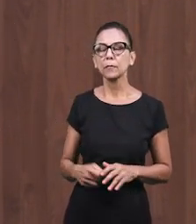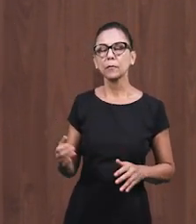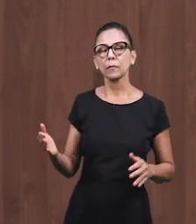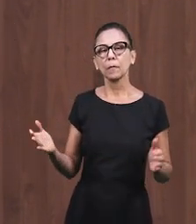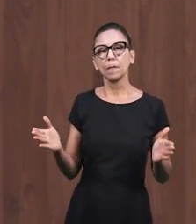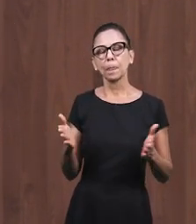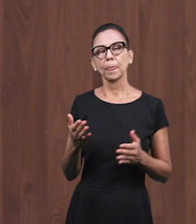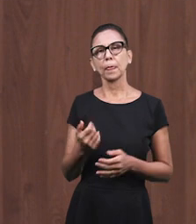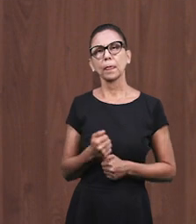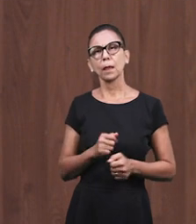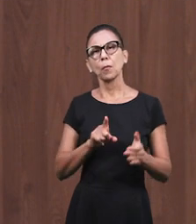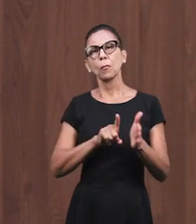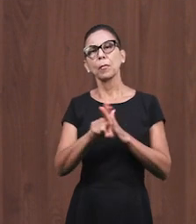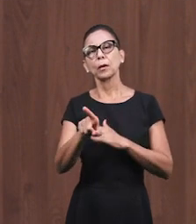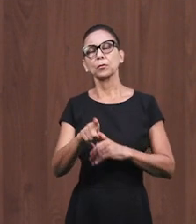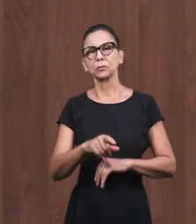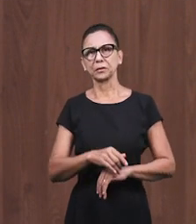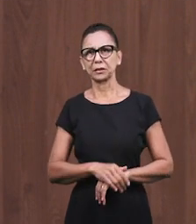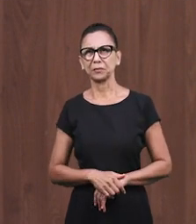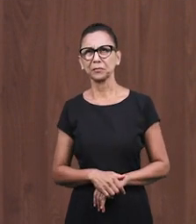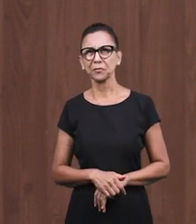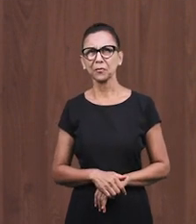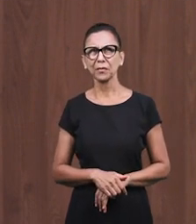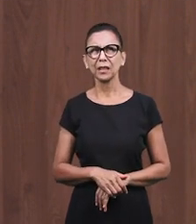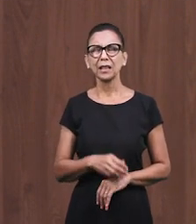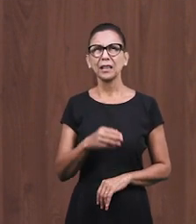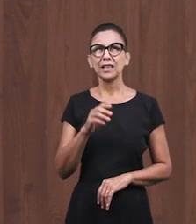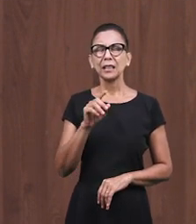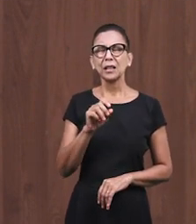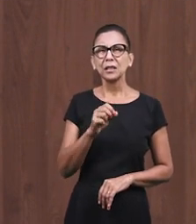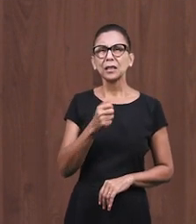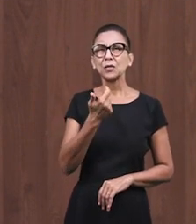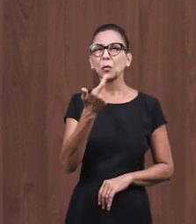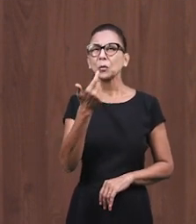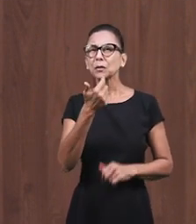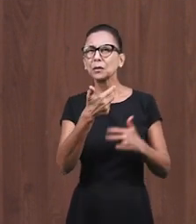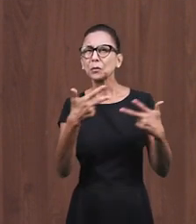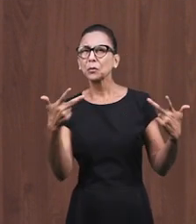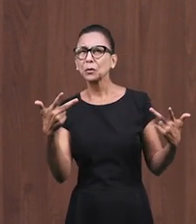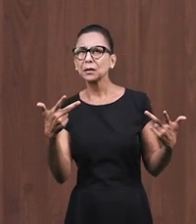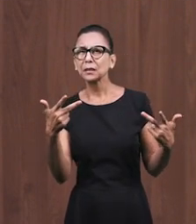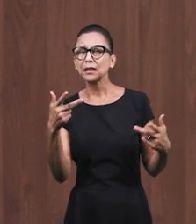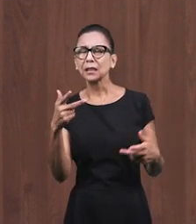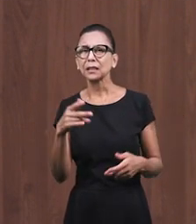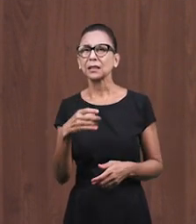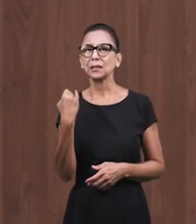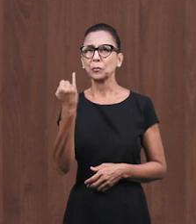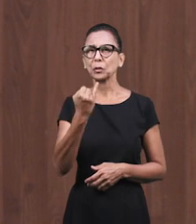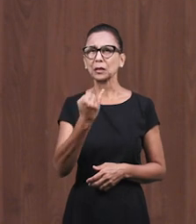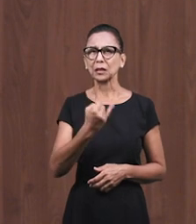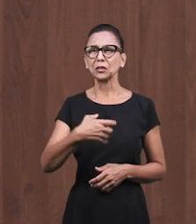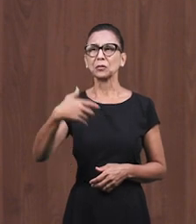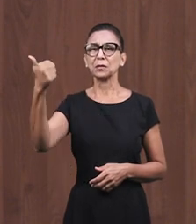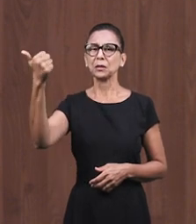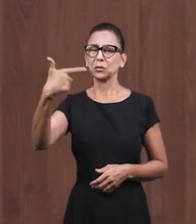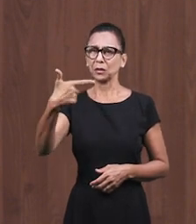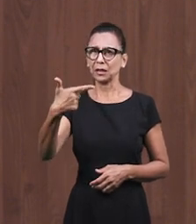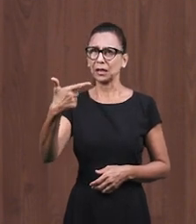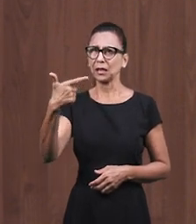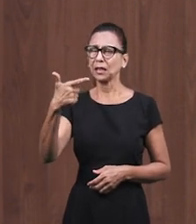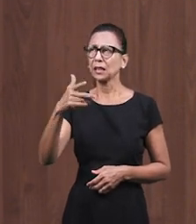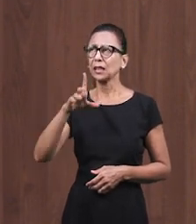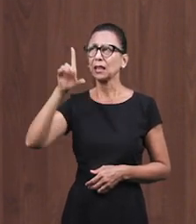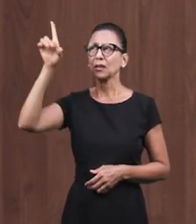hoje é: será que existe alguma coisa mais valiosa que a bênção do Senhor na sua vida? Será que um rapazinho, uma